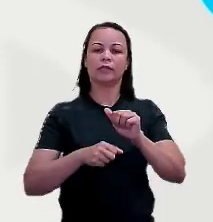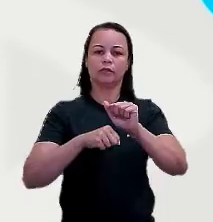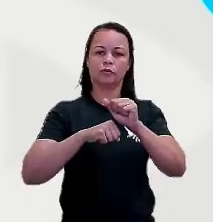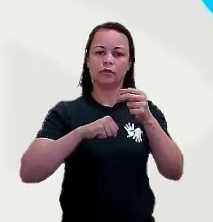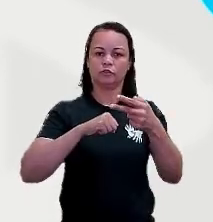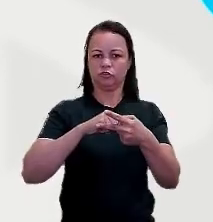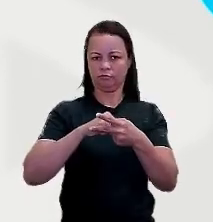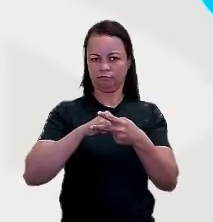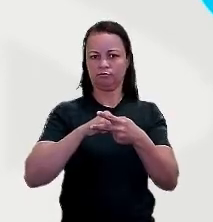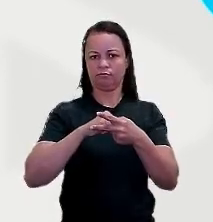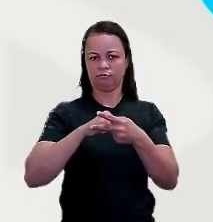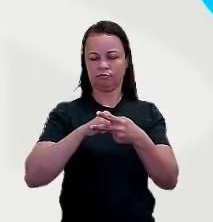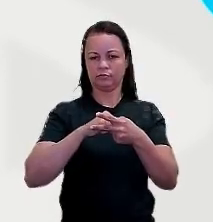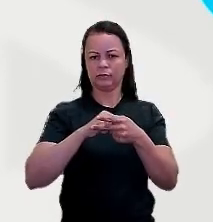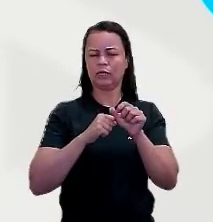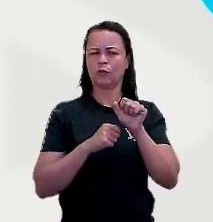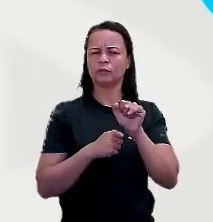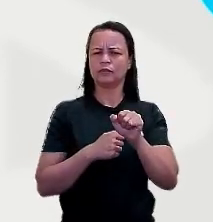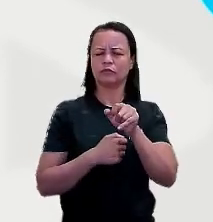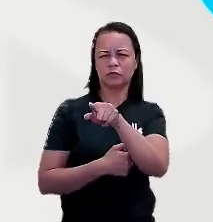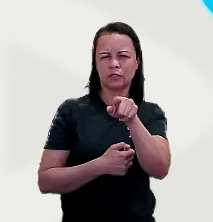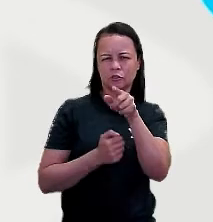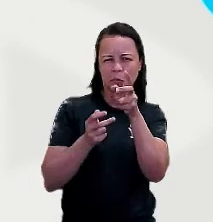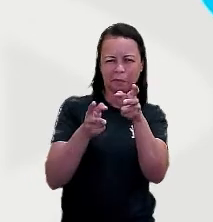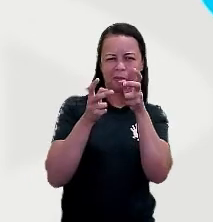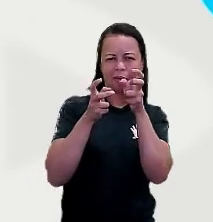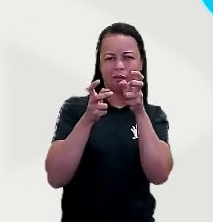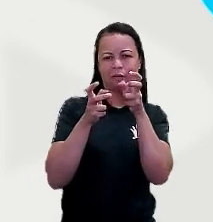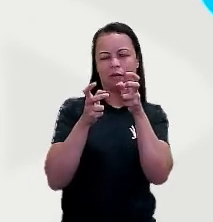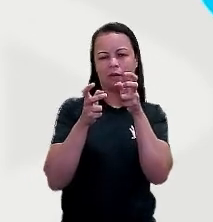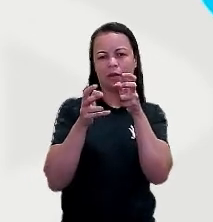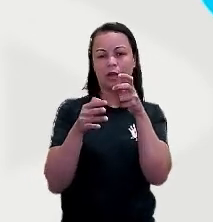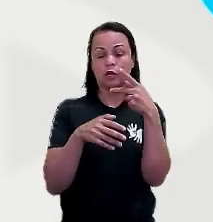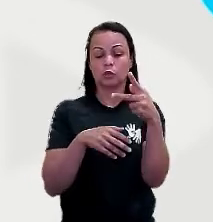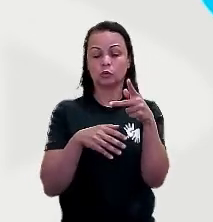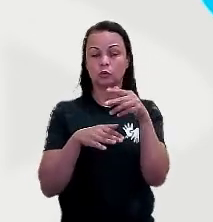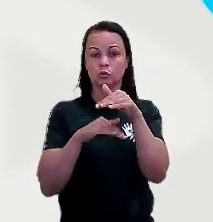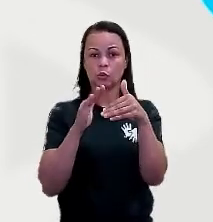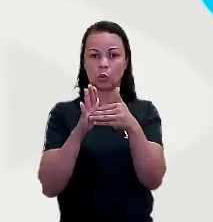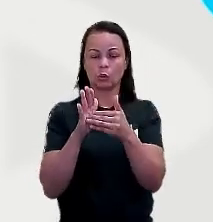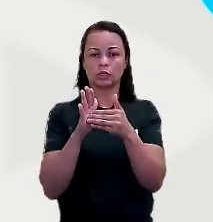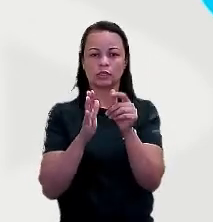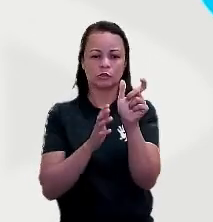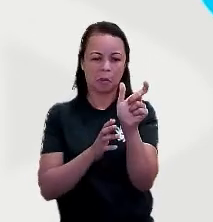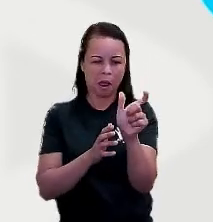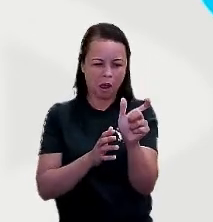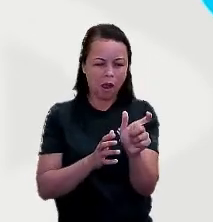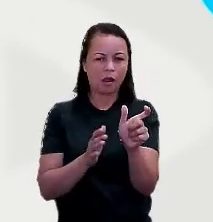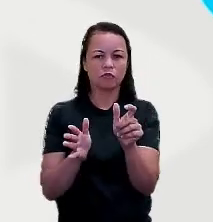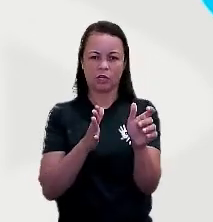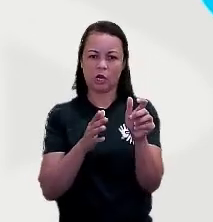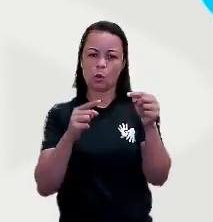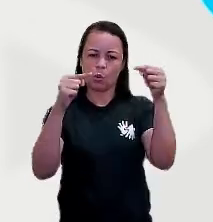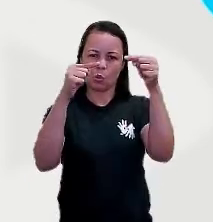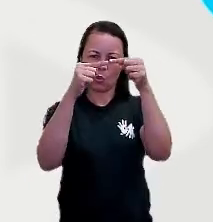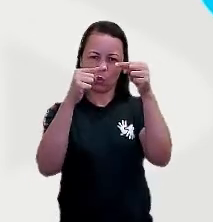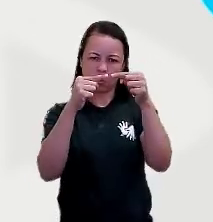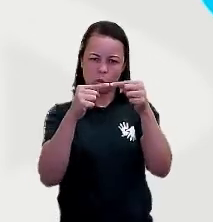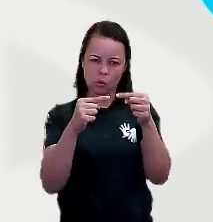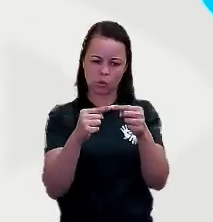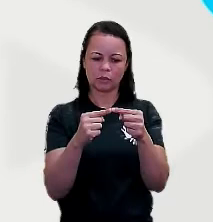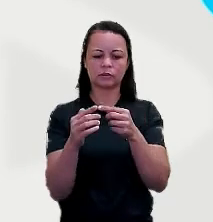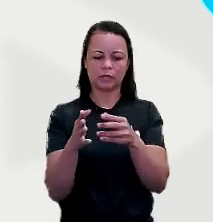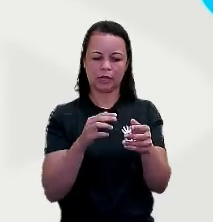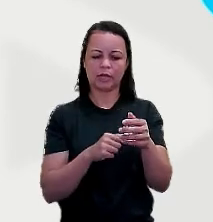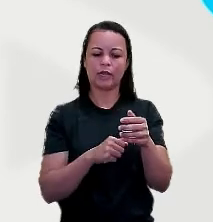e adjetivo. Então, se vocês perceberem, todas essas palavras concordam, ó, em